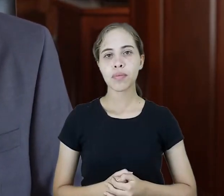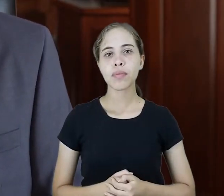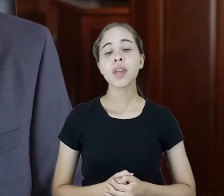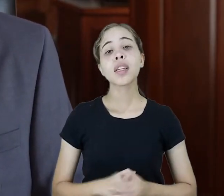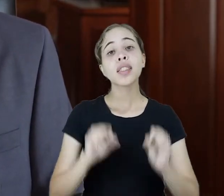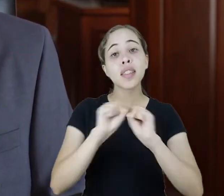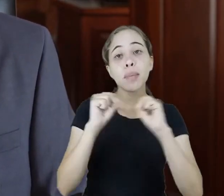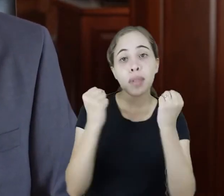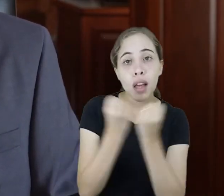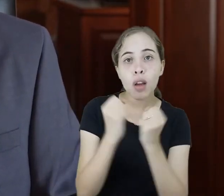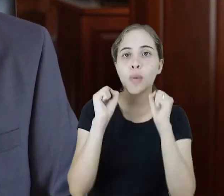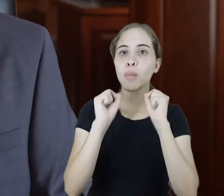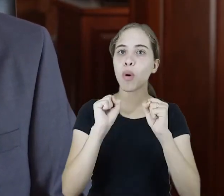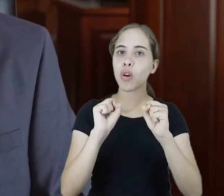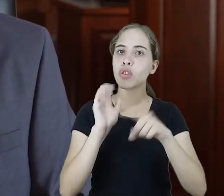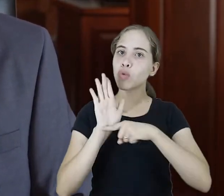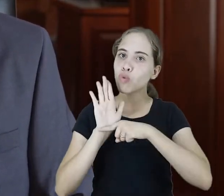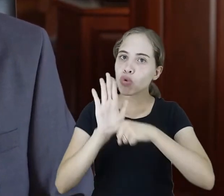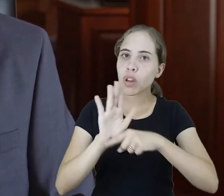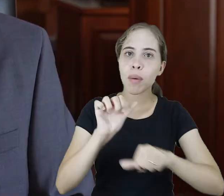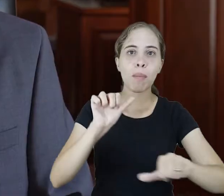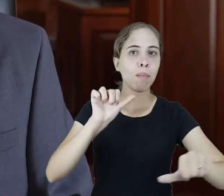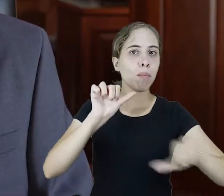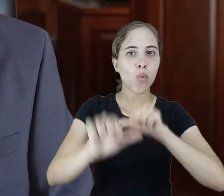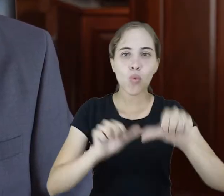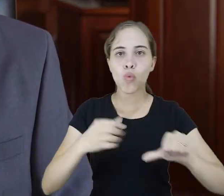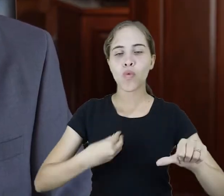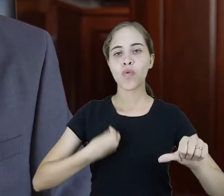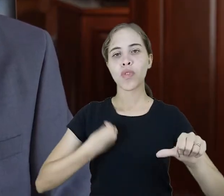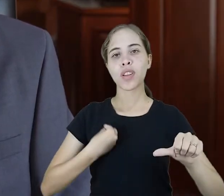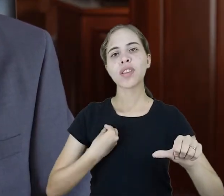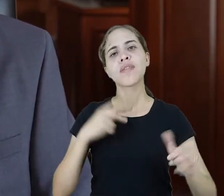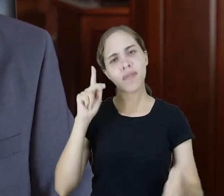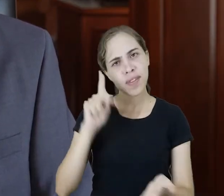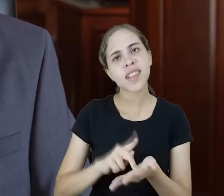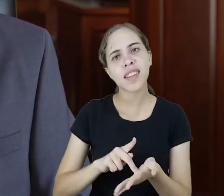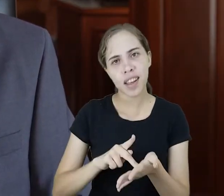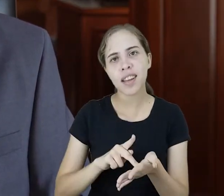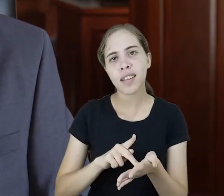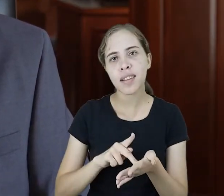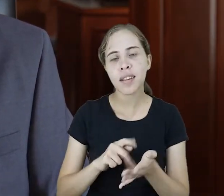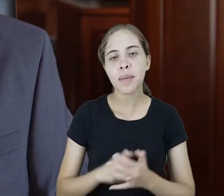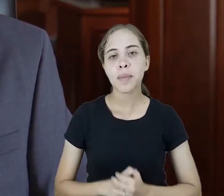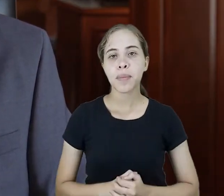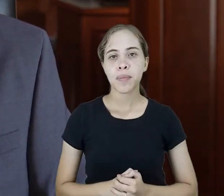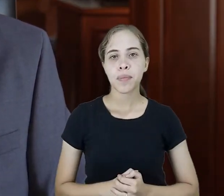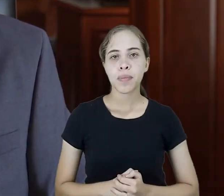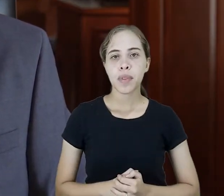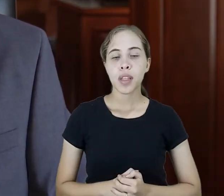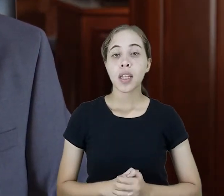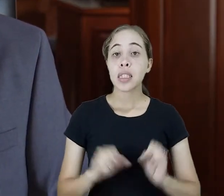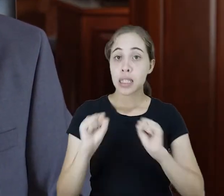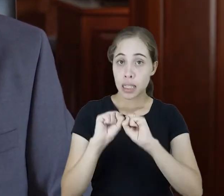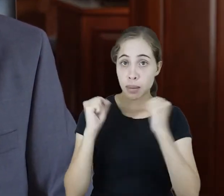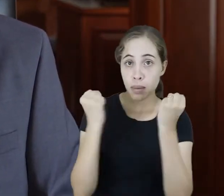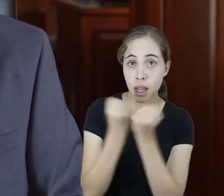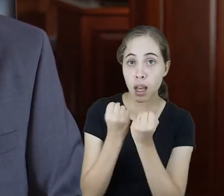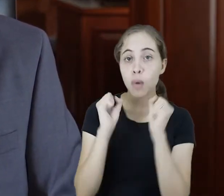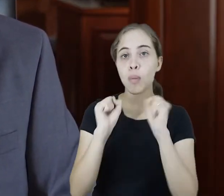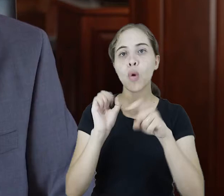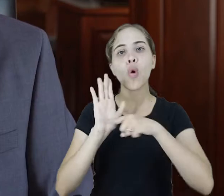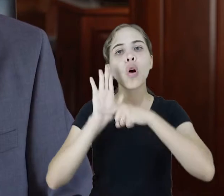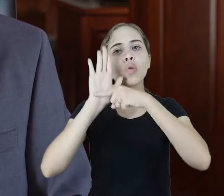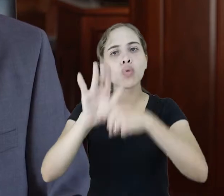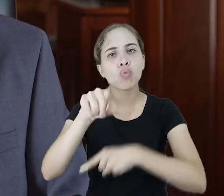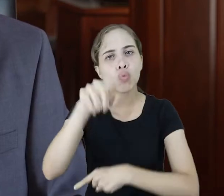O seminário pode mudar o curso de sua vida. Ele realmente pode. O seminário pode ajudá-lo